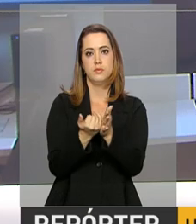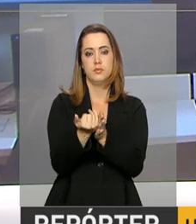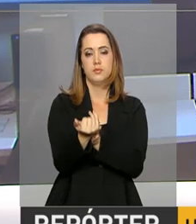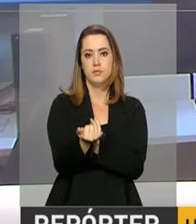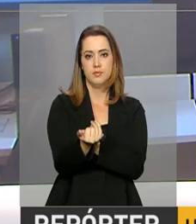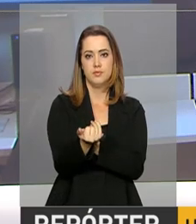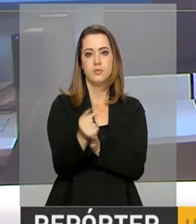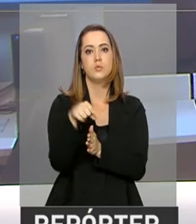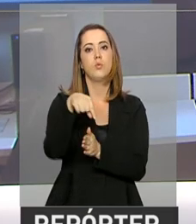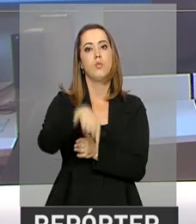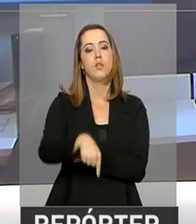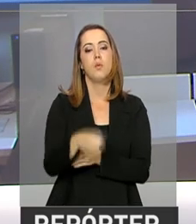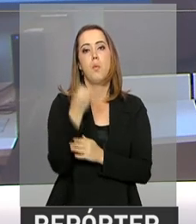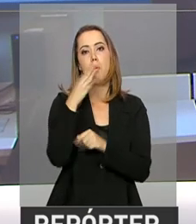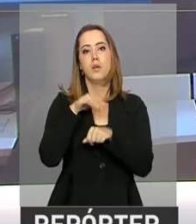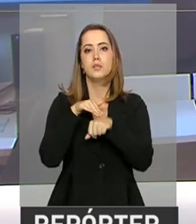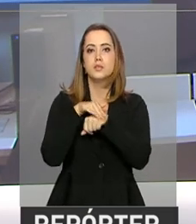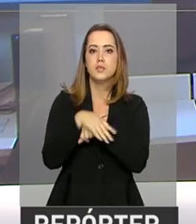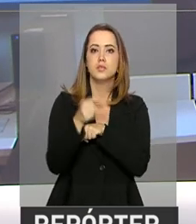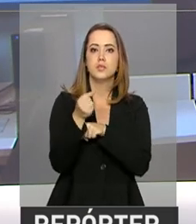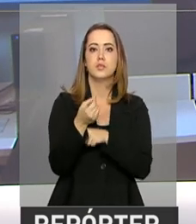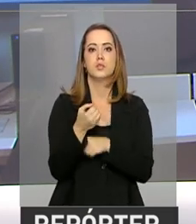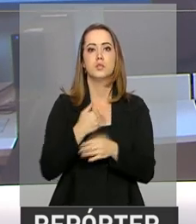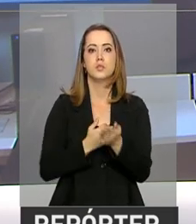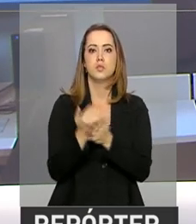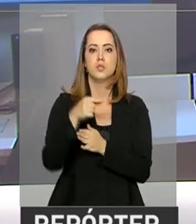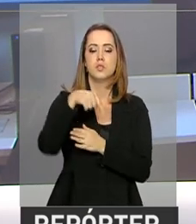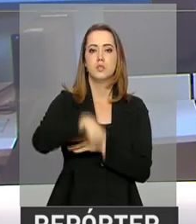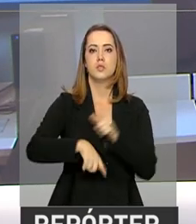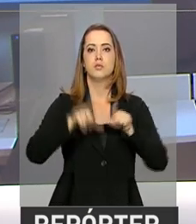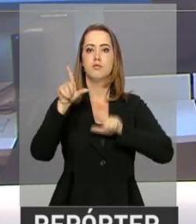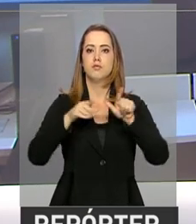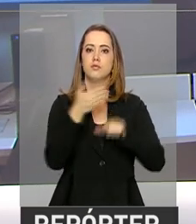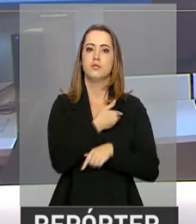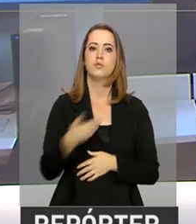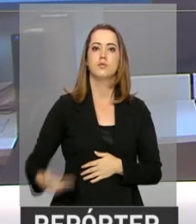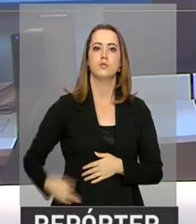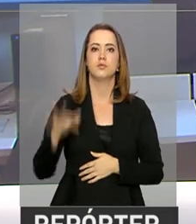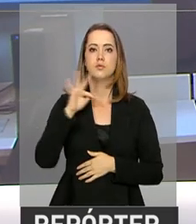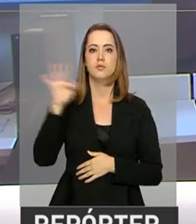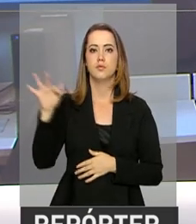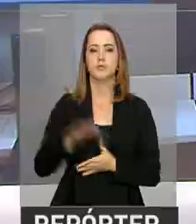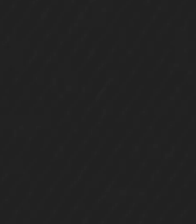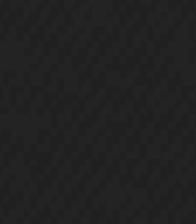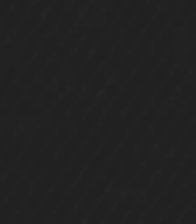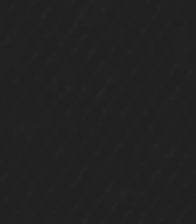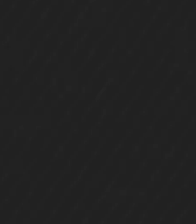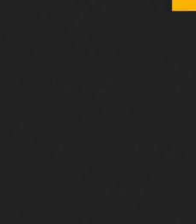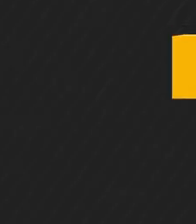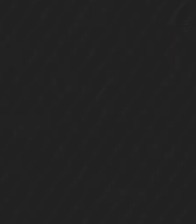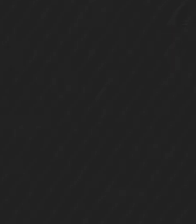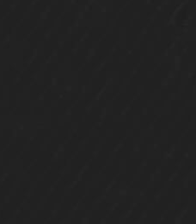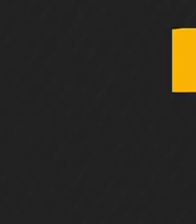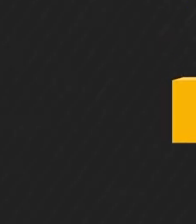em nossas redes sociais uma boa noite para você e continue com a gente na NBR a TV do Governo Federal